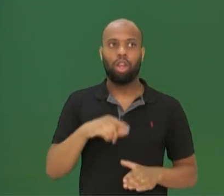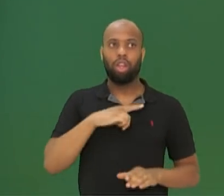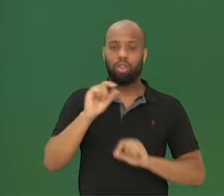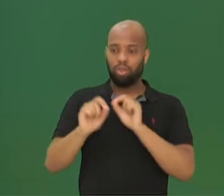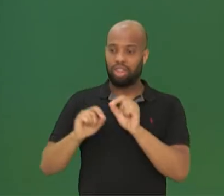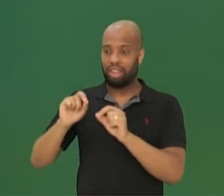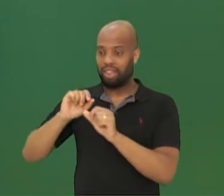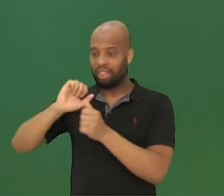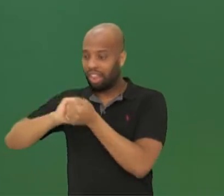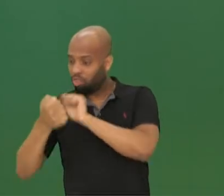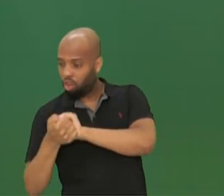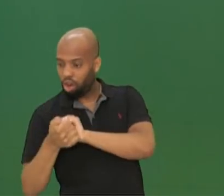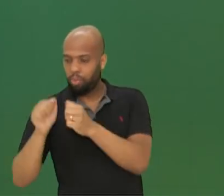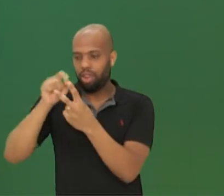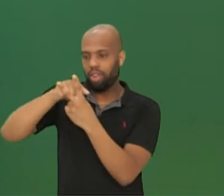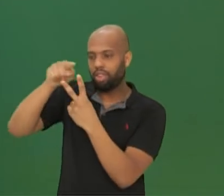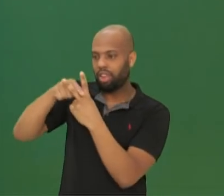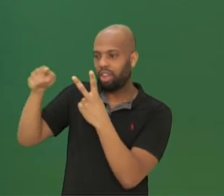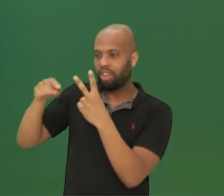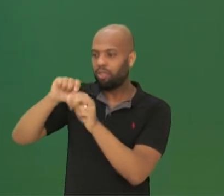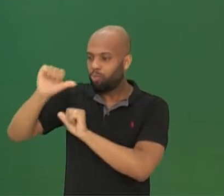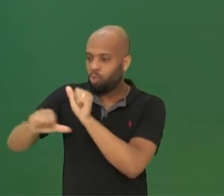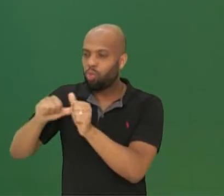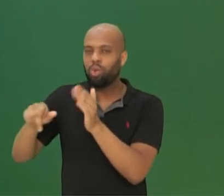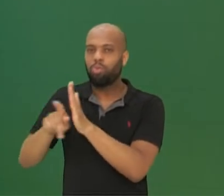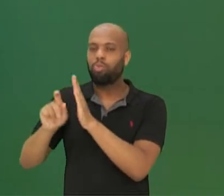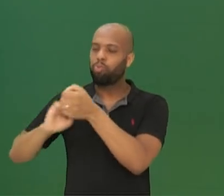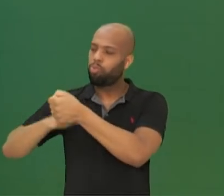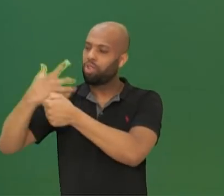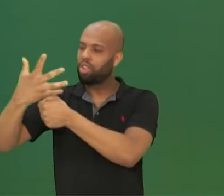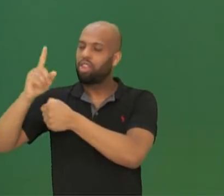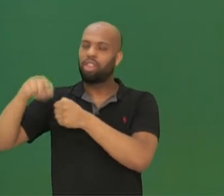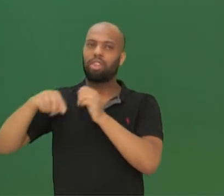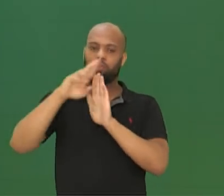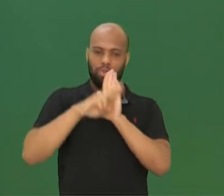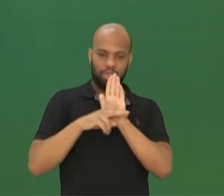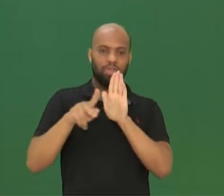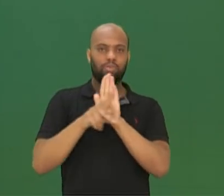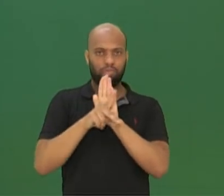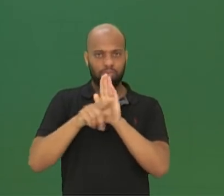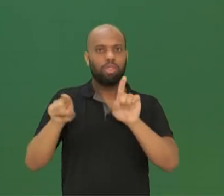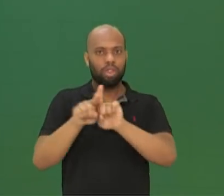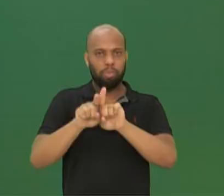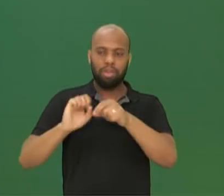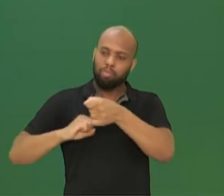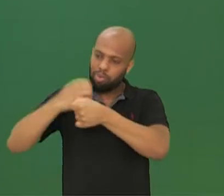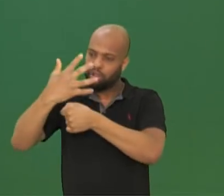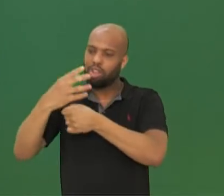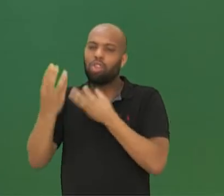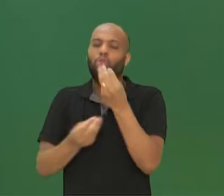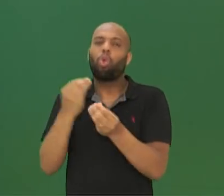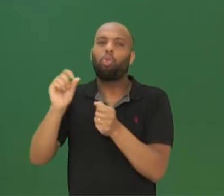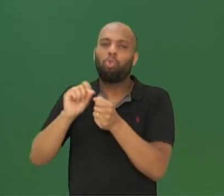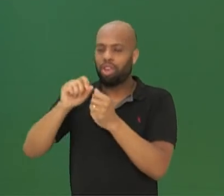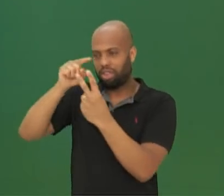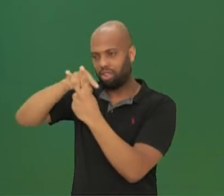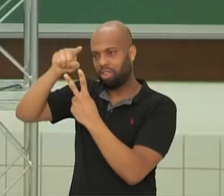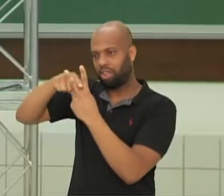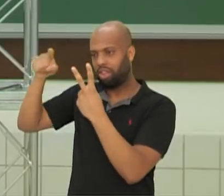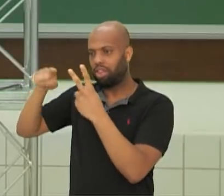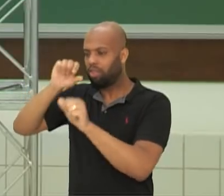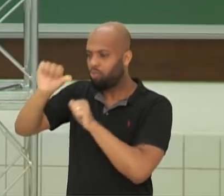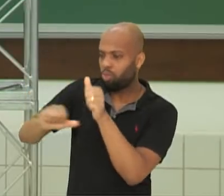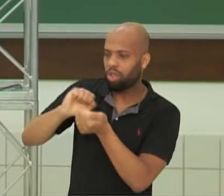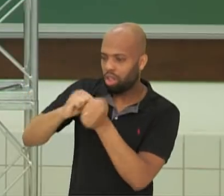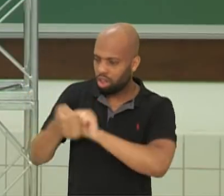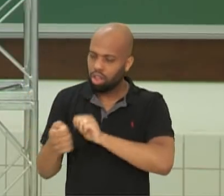transformar a raiz quadrada em potência, propriedade de potenciação. Como que eu transformo a raiz quadrada